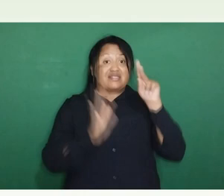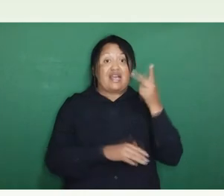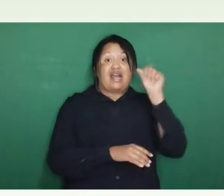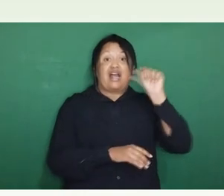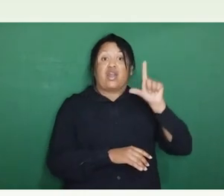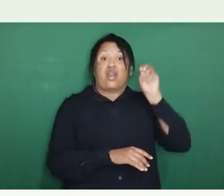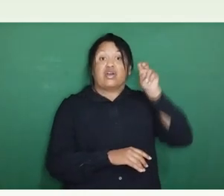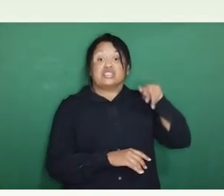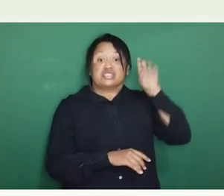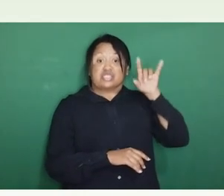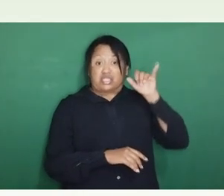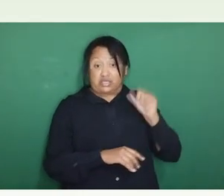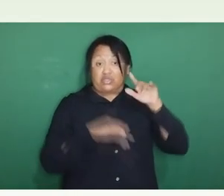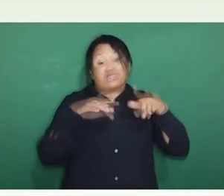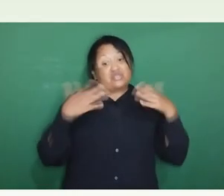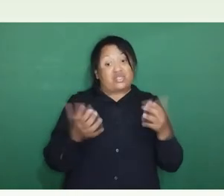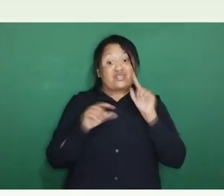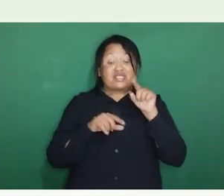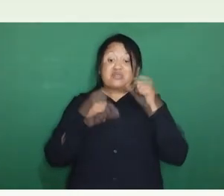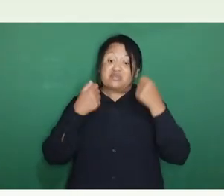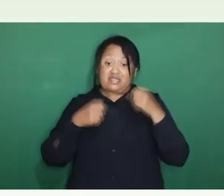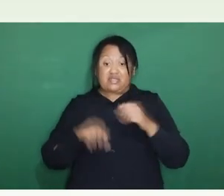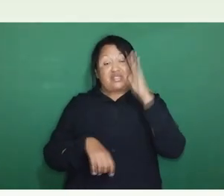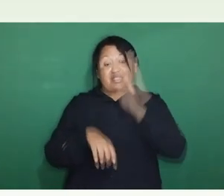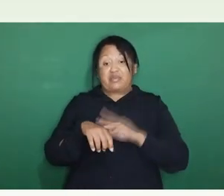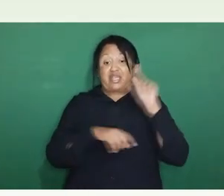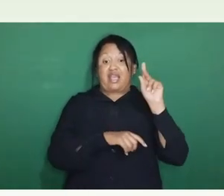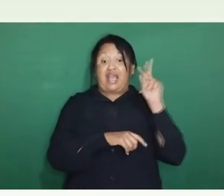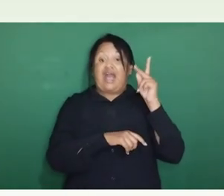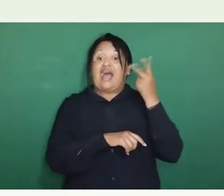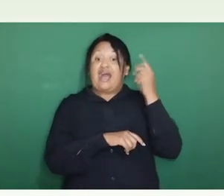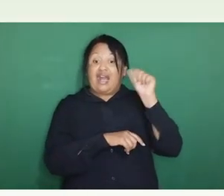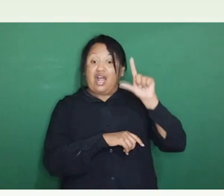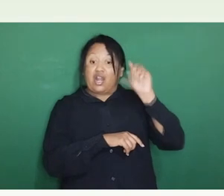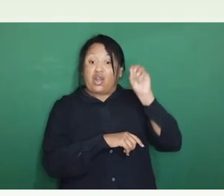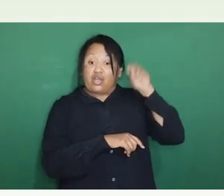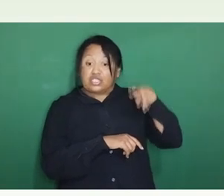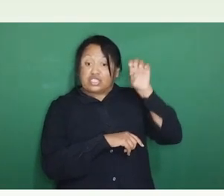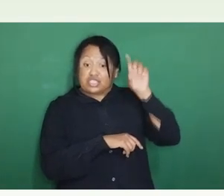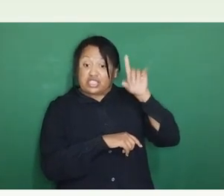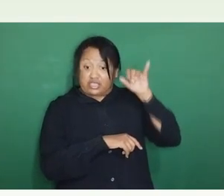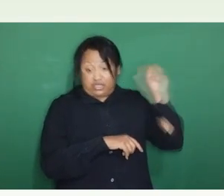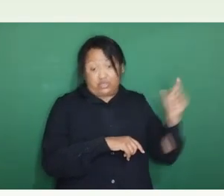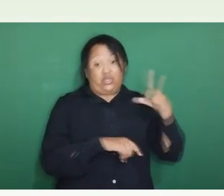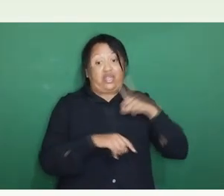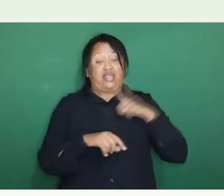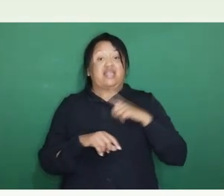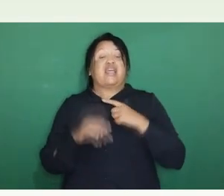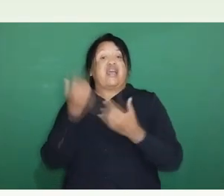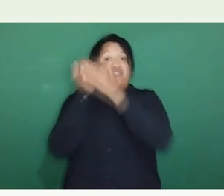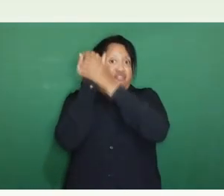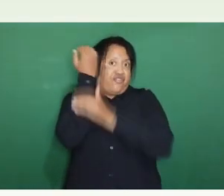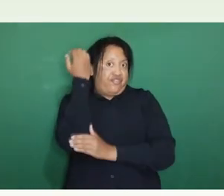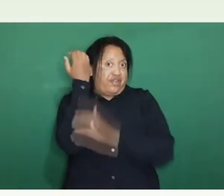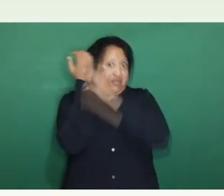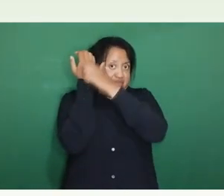bom isso aí vocês têm que saber né que os algenos corresponde aos elementos da família 17